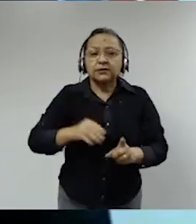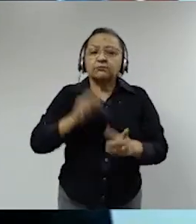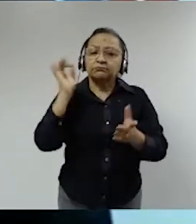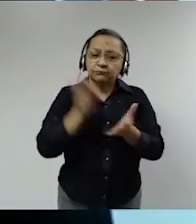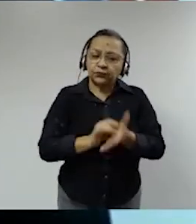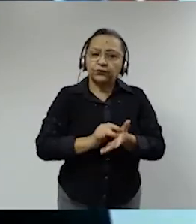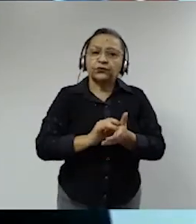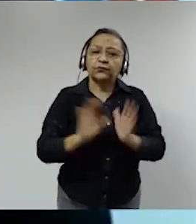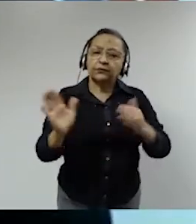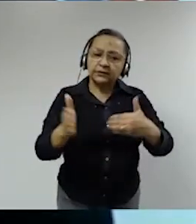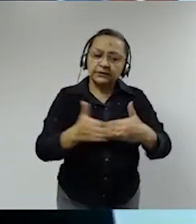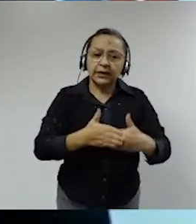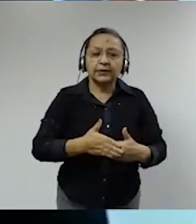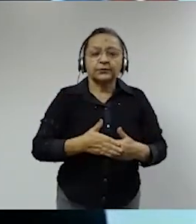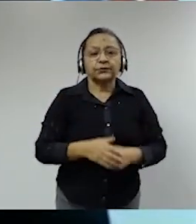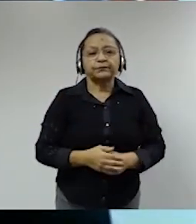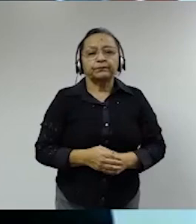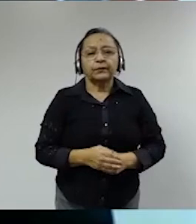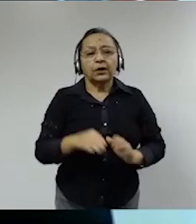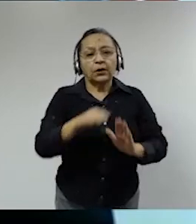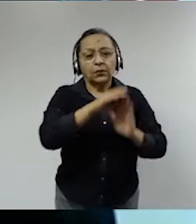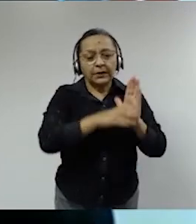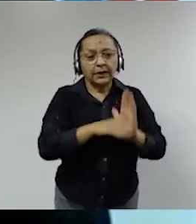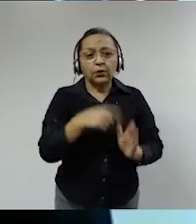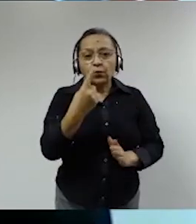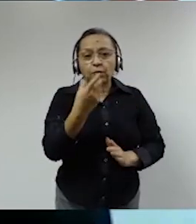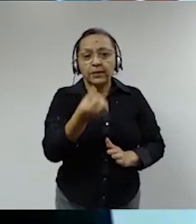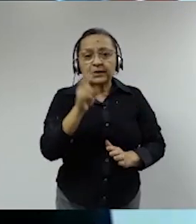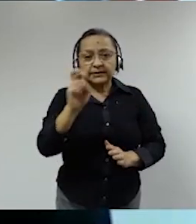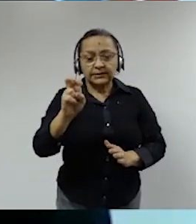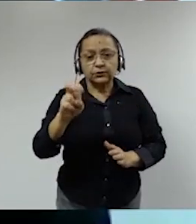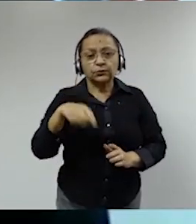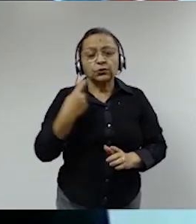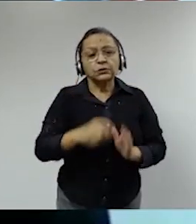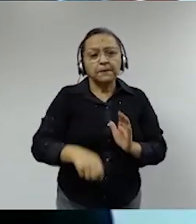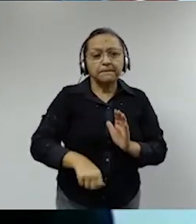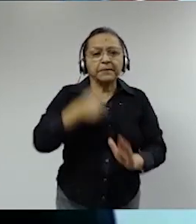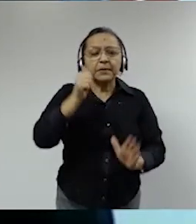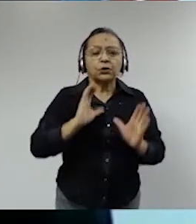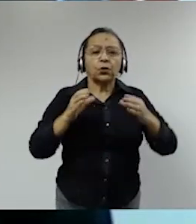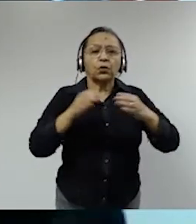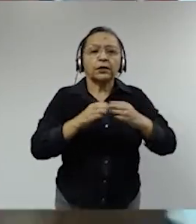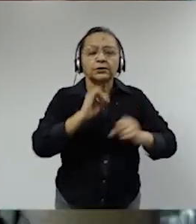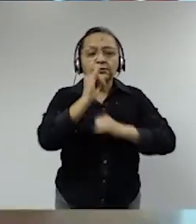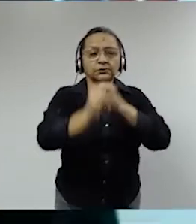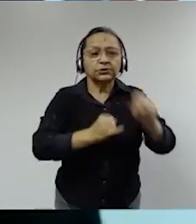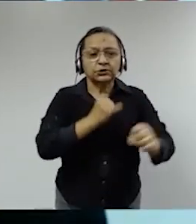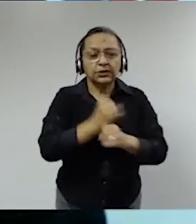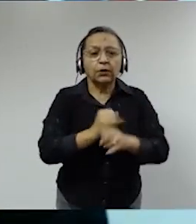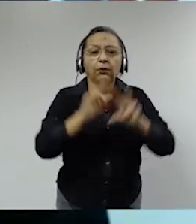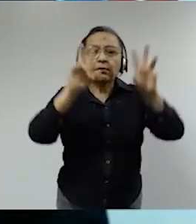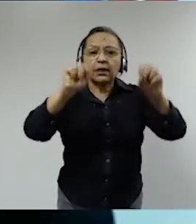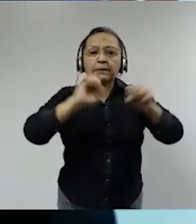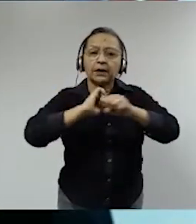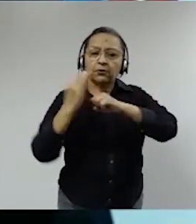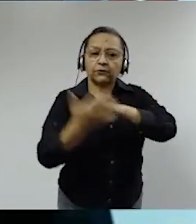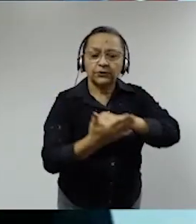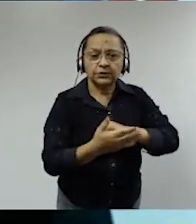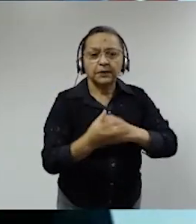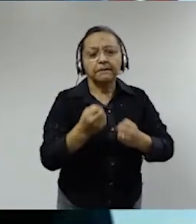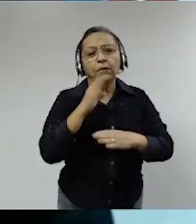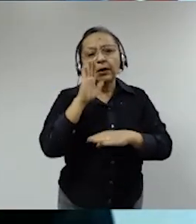devidamente encerrado o painel 165 do nosso primeiro Congresso Digital Covid-19. Uma boa tarde a todos e muito obrigado.